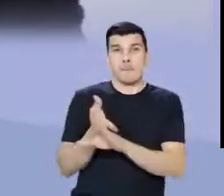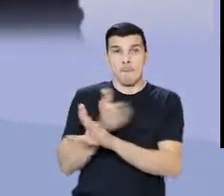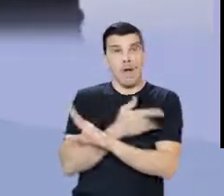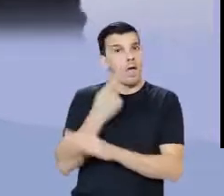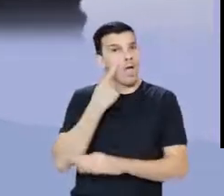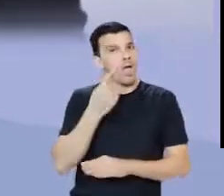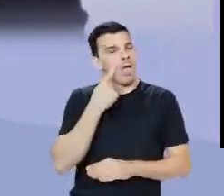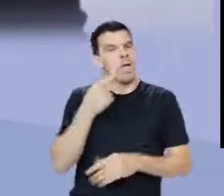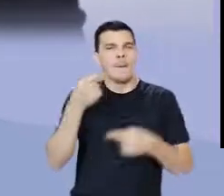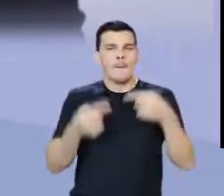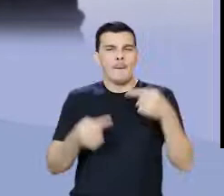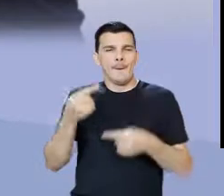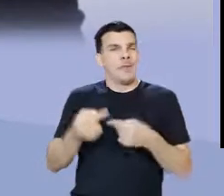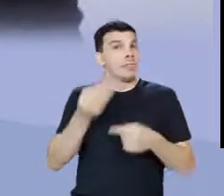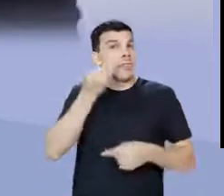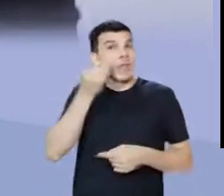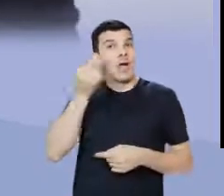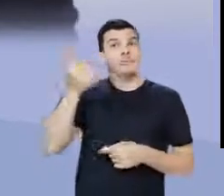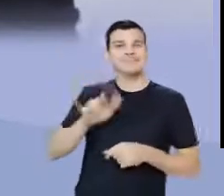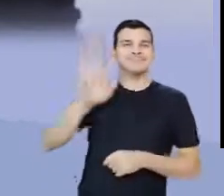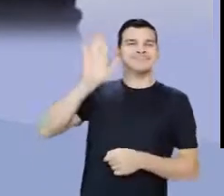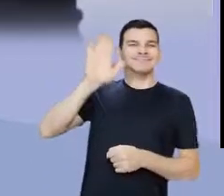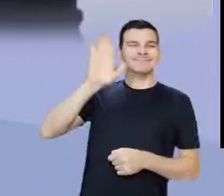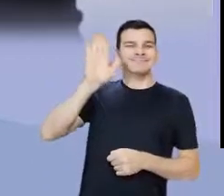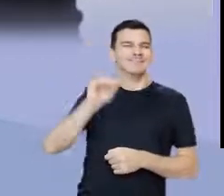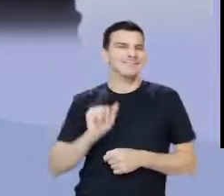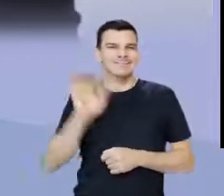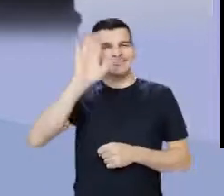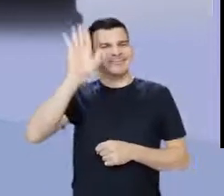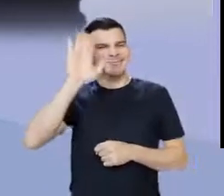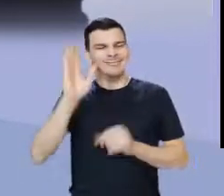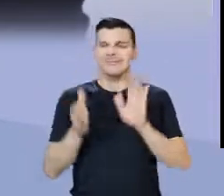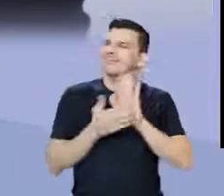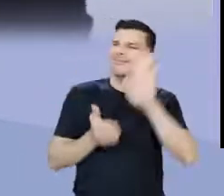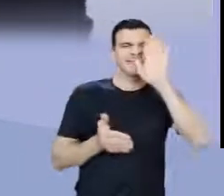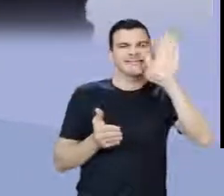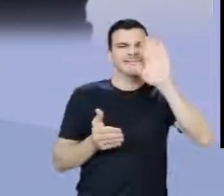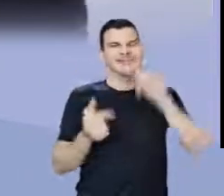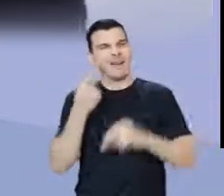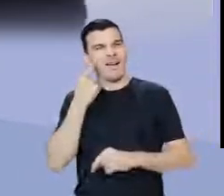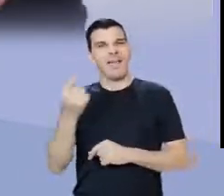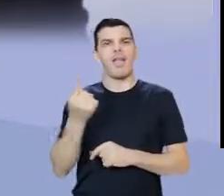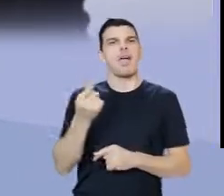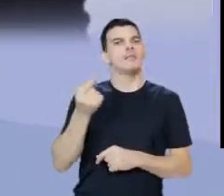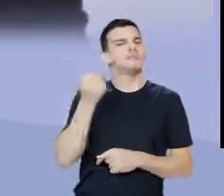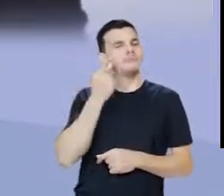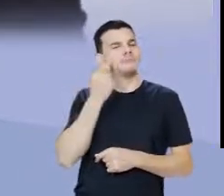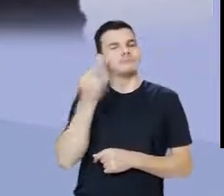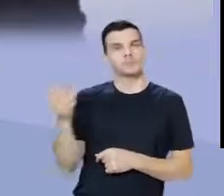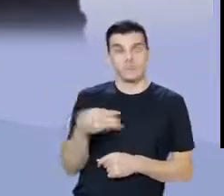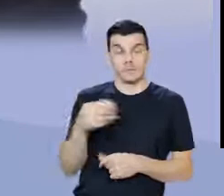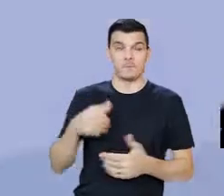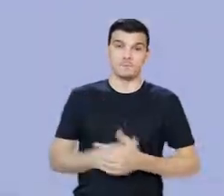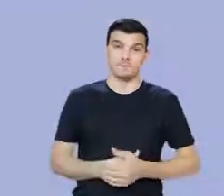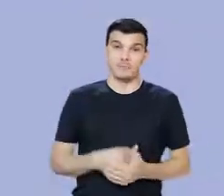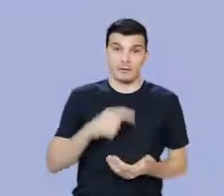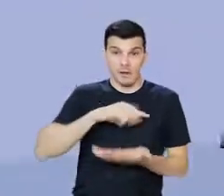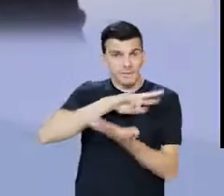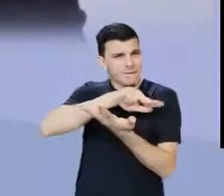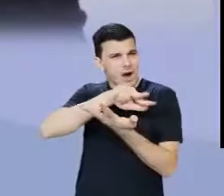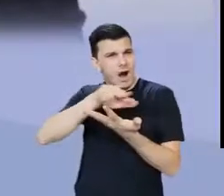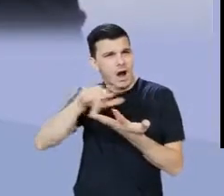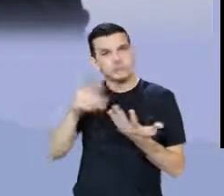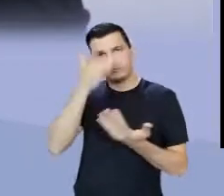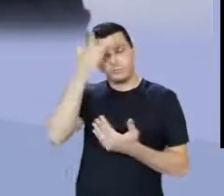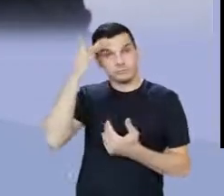vão aparecendo, né? Os velhos políticos vão tentando, né, ingressar nessa política ideia nova. Então você